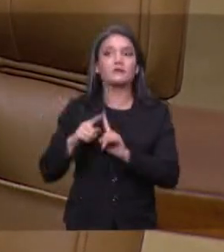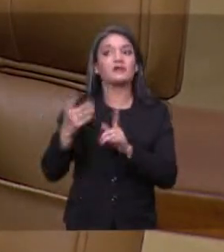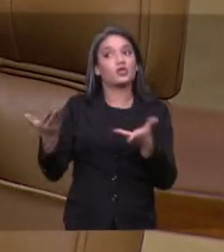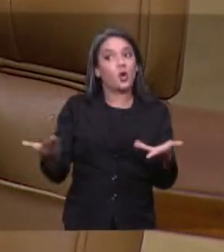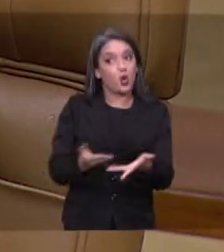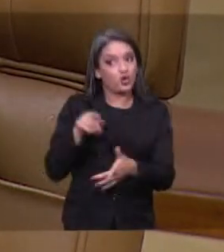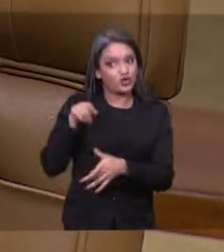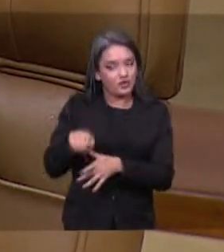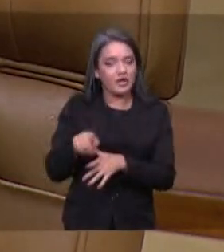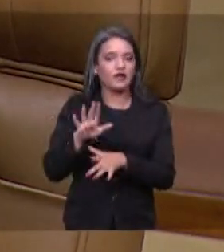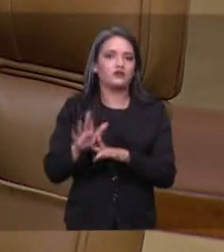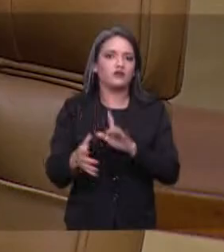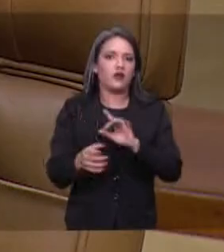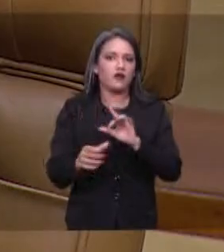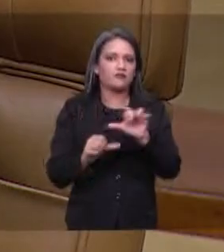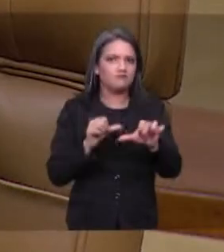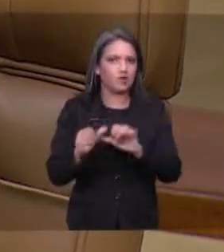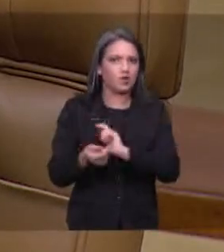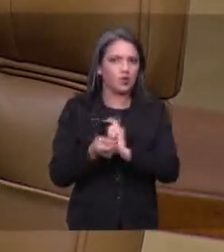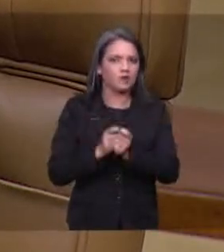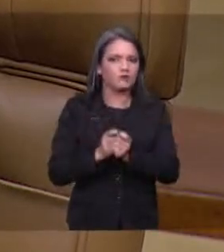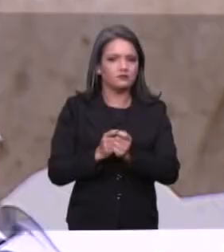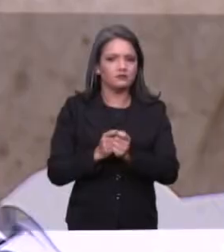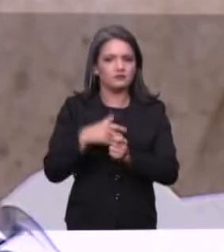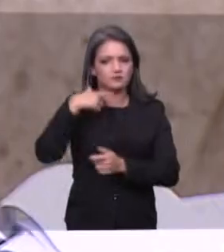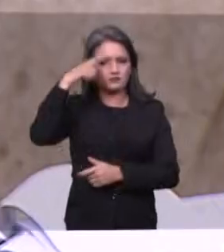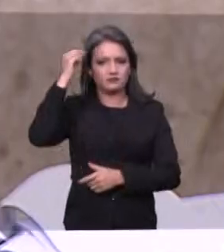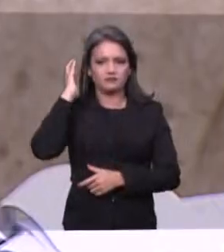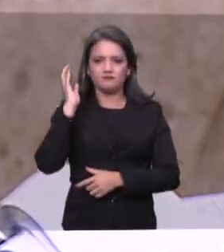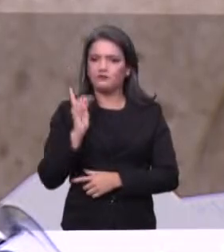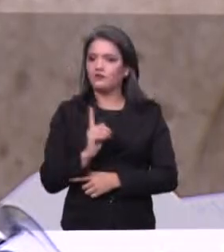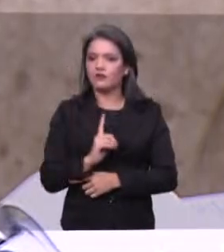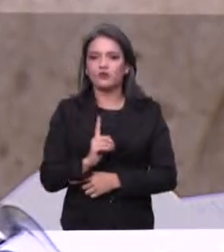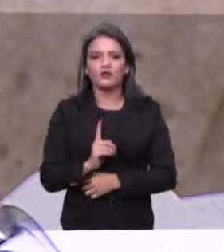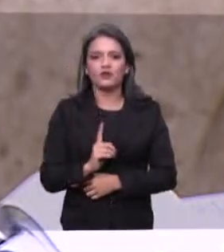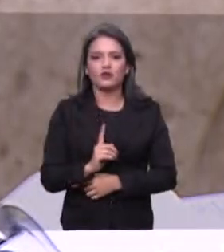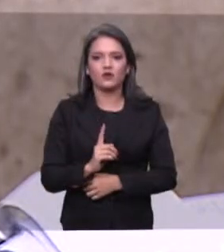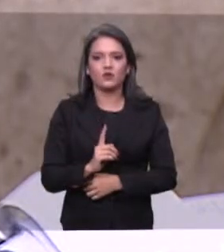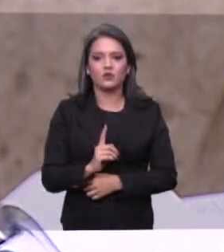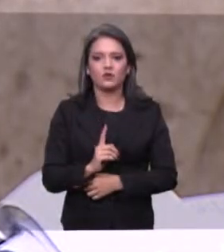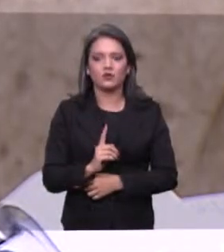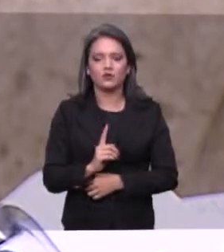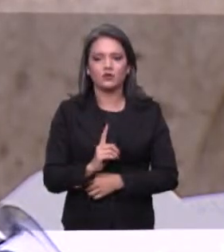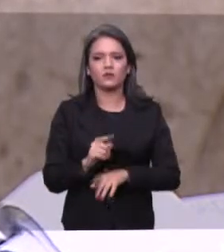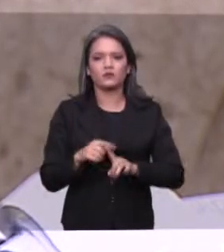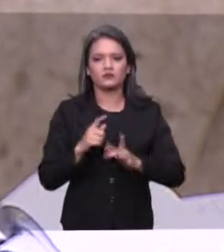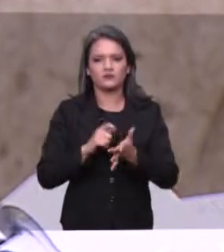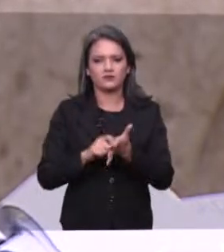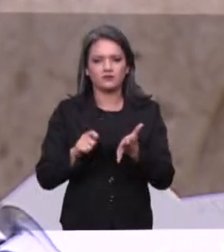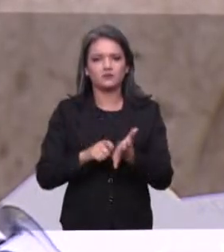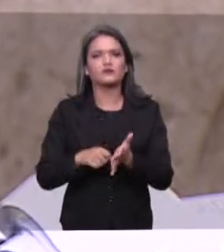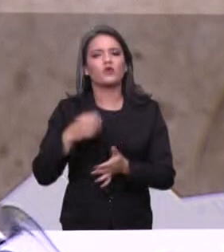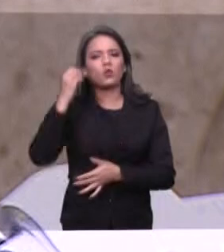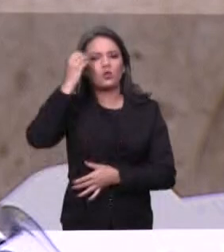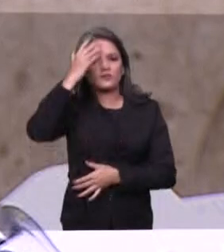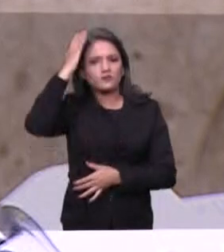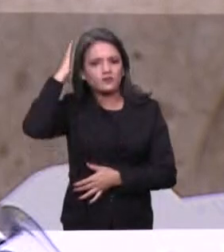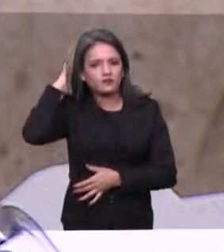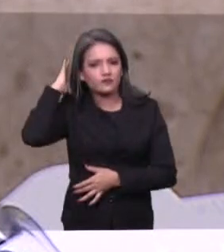hoje. Não, é que aqui, pelo menos nas nossas anotações, o ministro